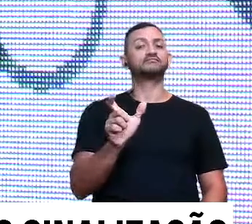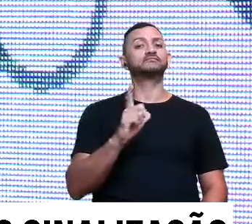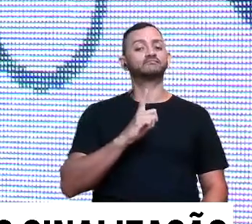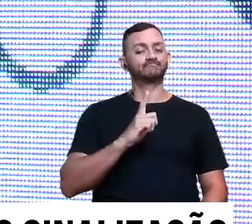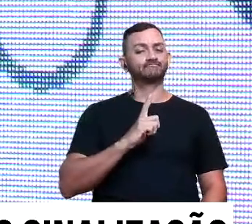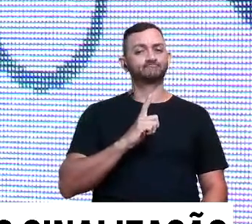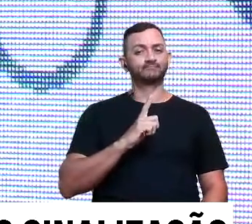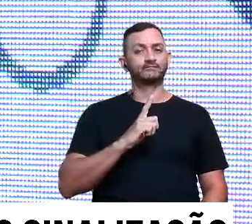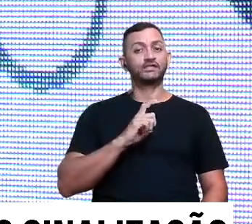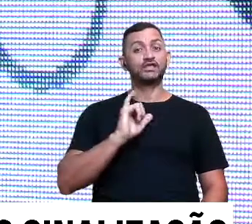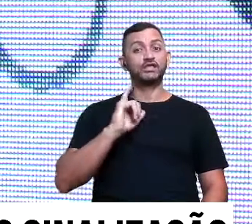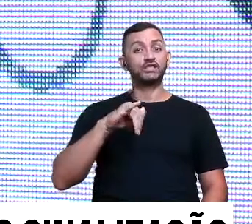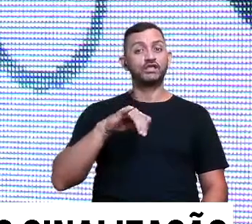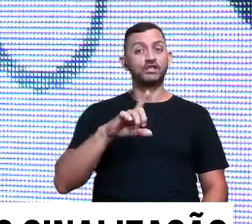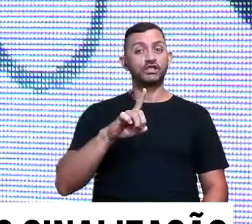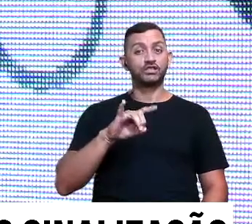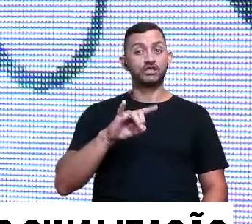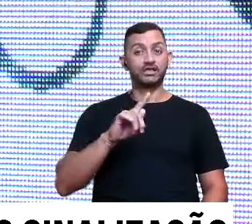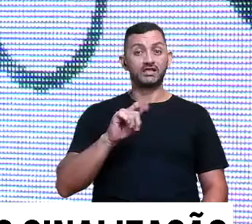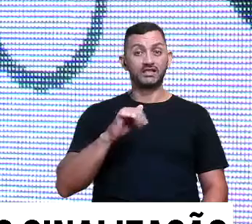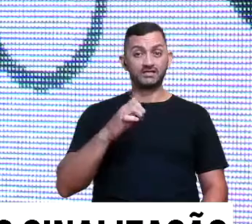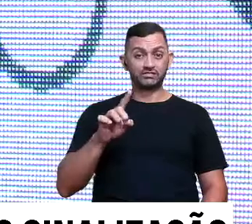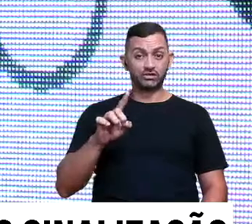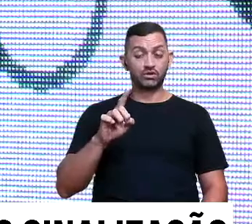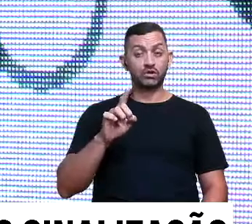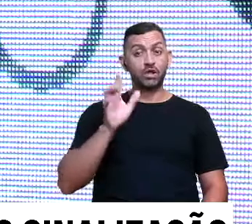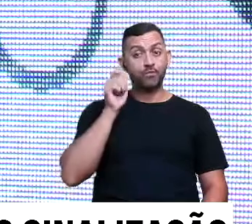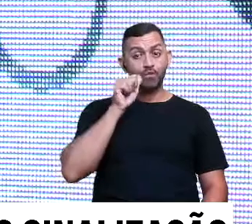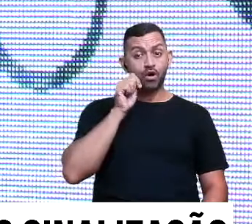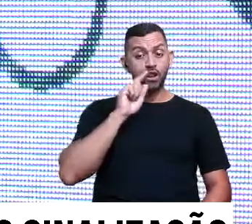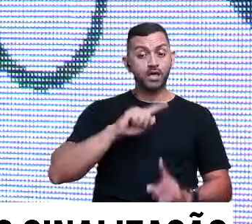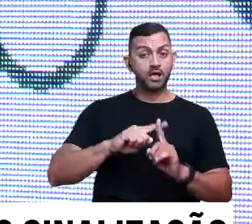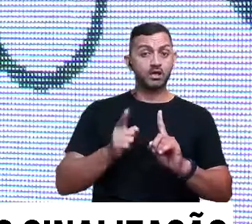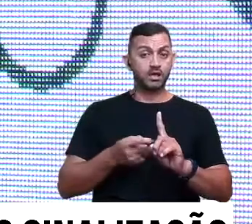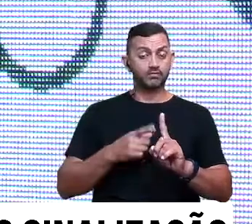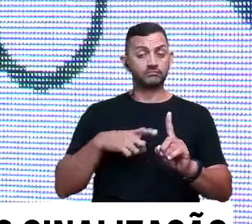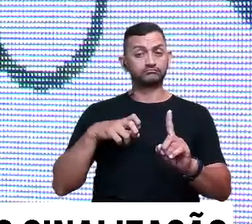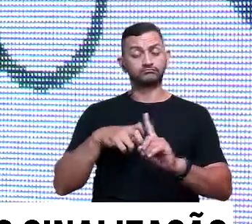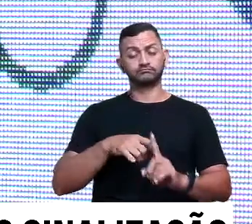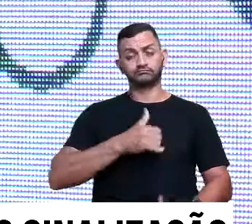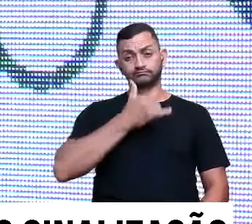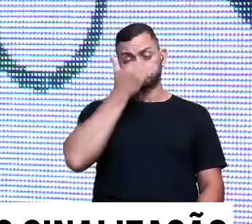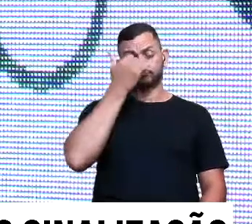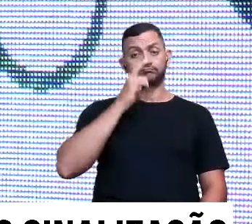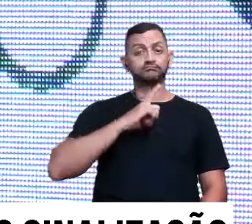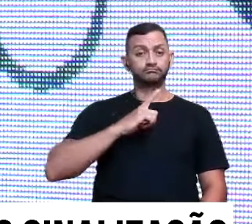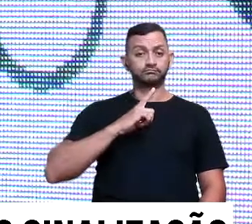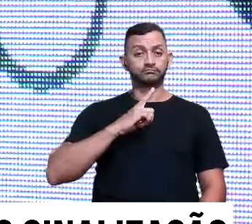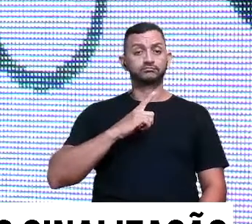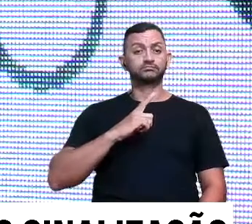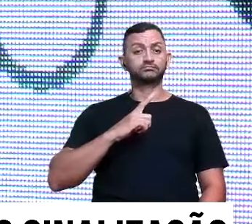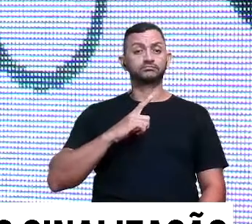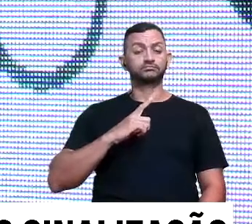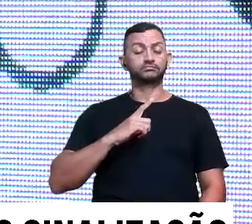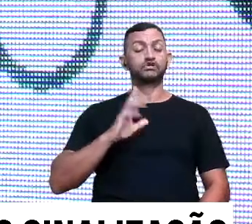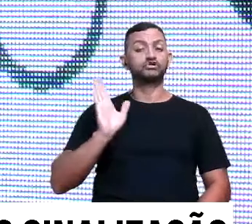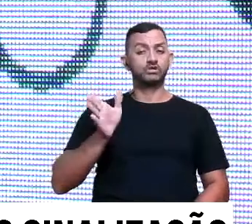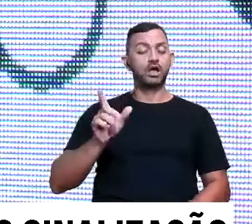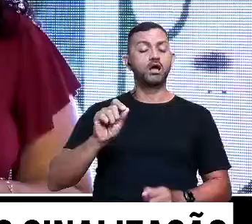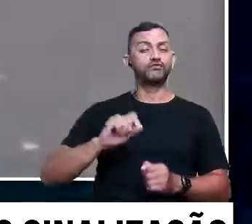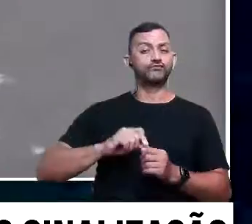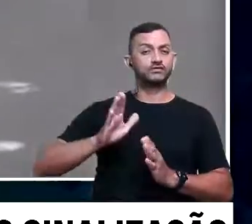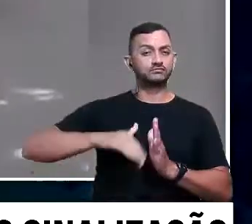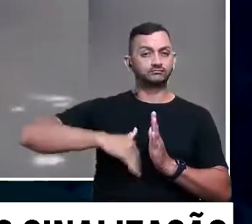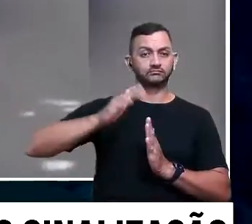mais se encaixa nesse caso. A pessoa aí explicou que uma mulher grávida acabou sofrendo um acidente e por isso